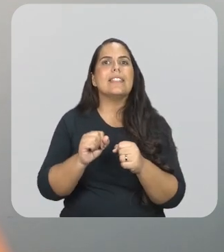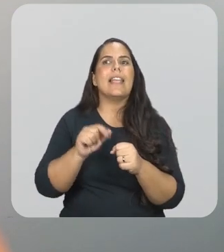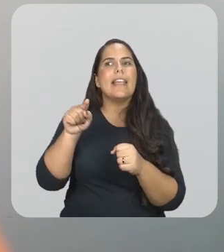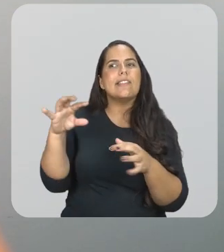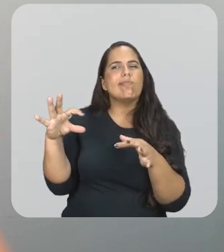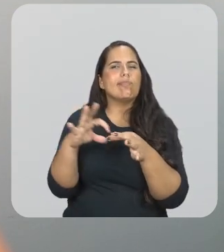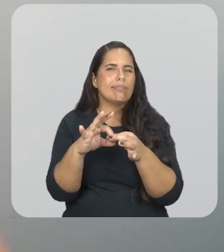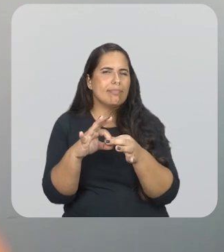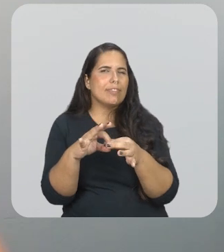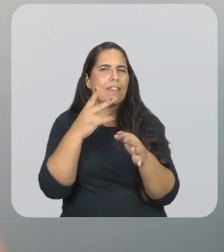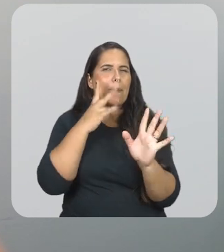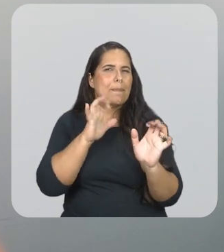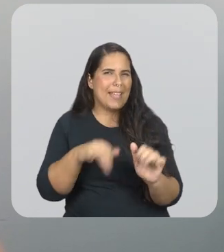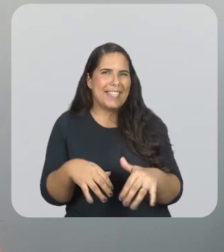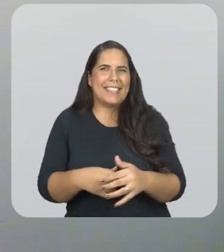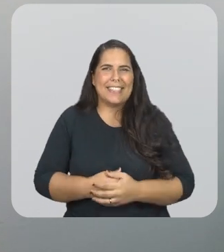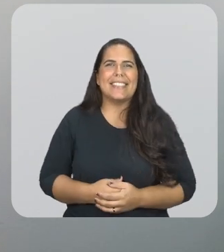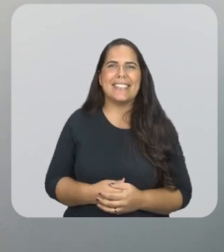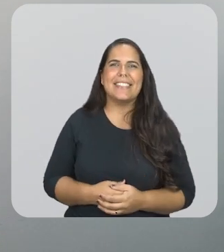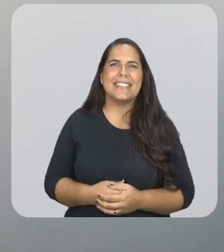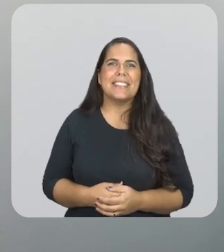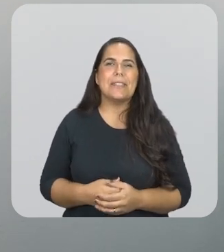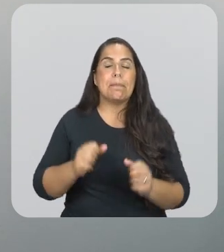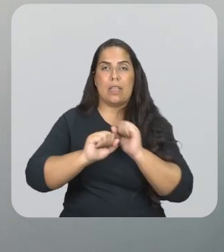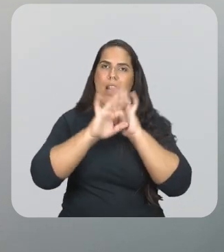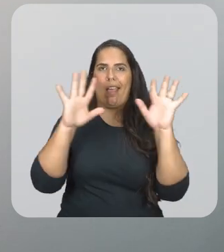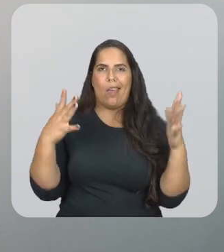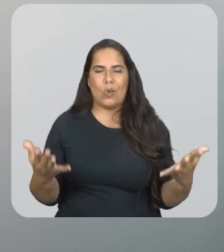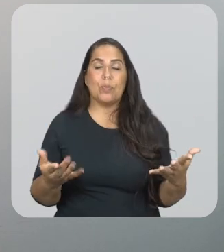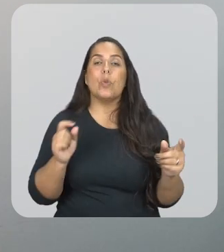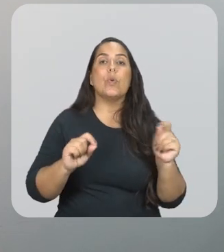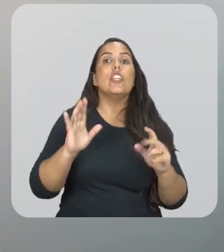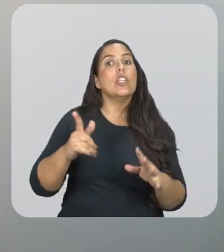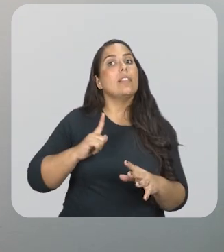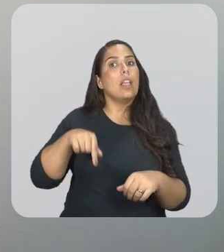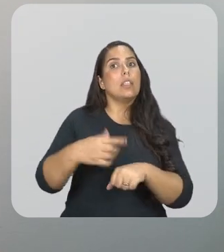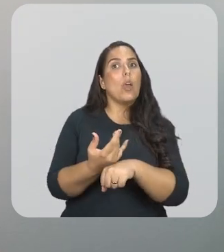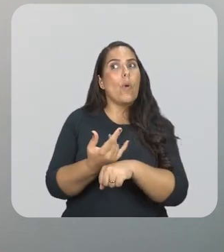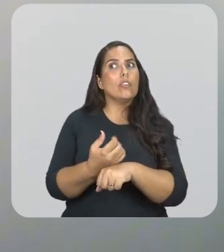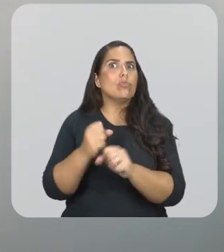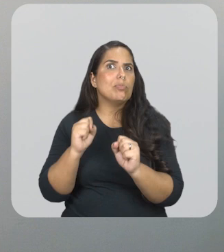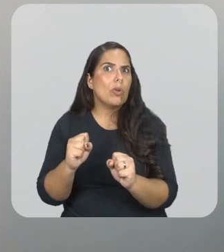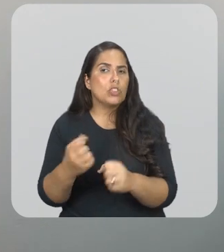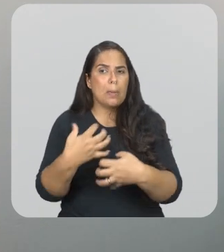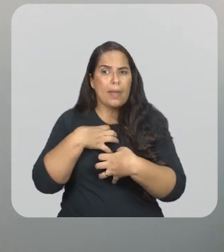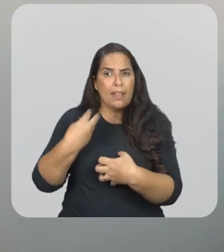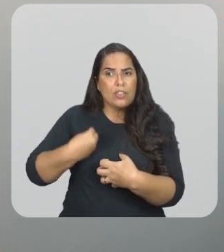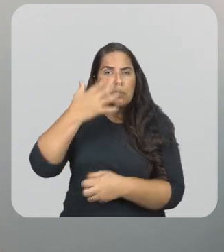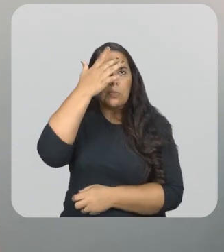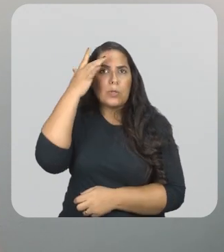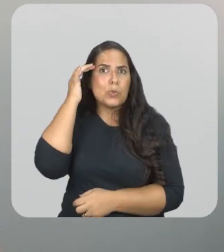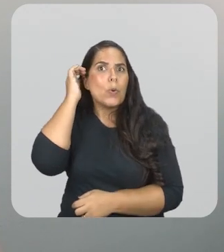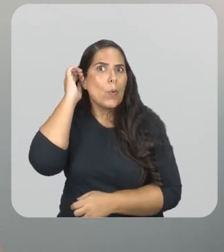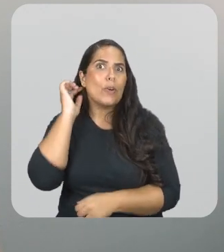esse match, falando bem, bem claro, né? Do que a gente já tem na UERJ, o que pode impactar na vida